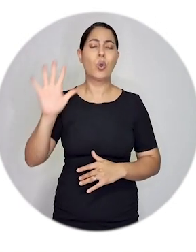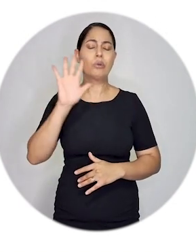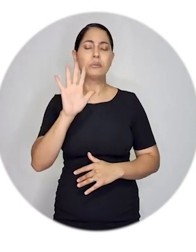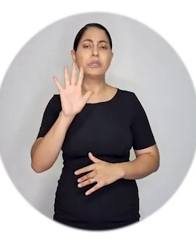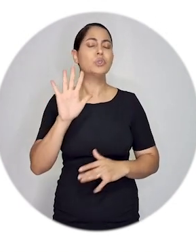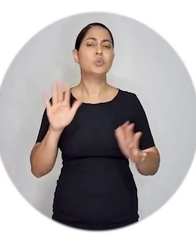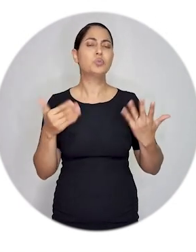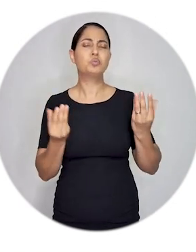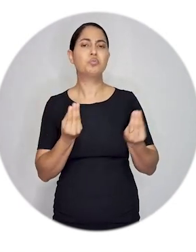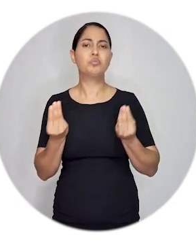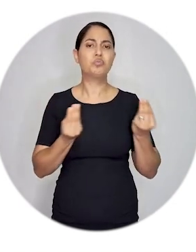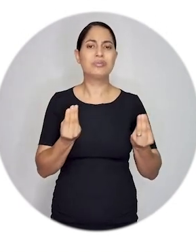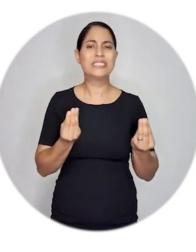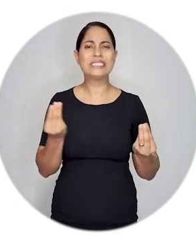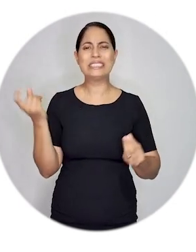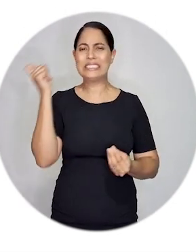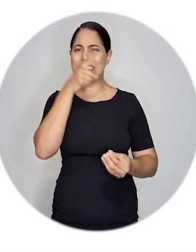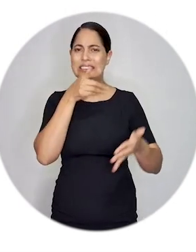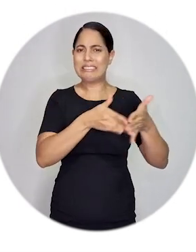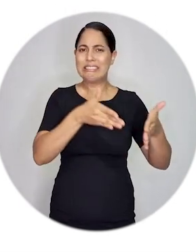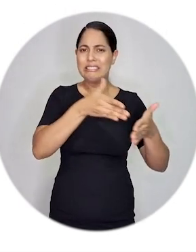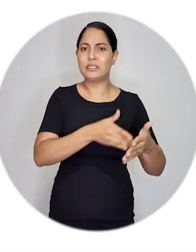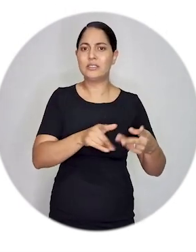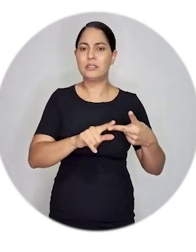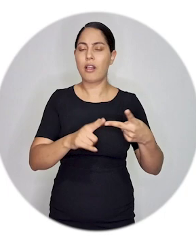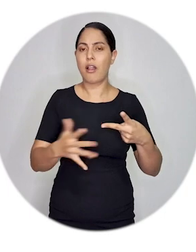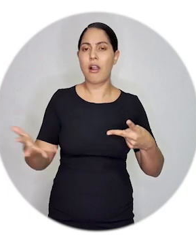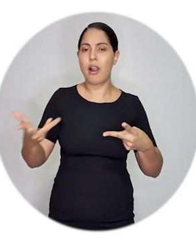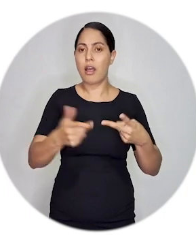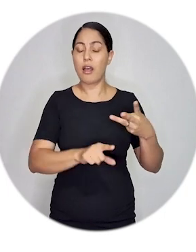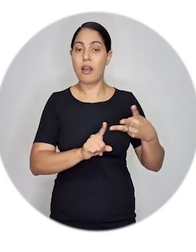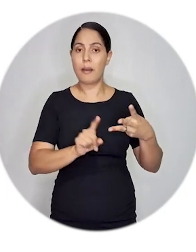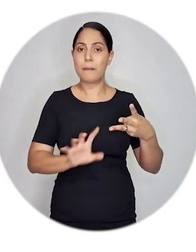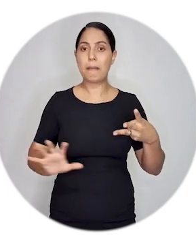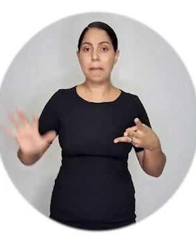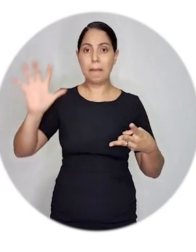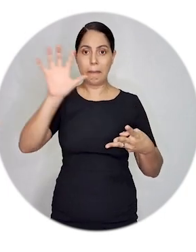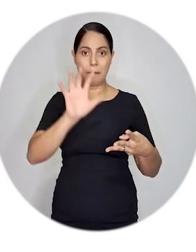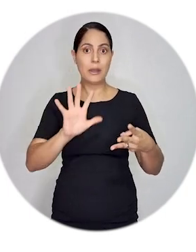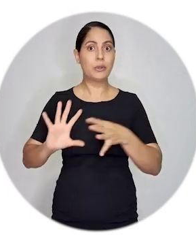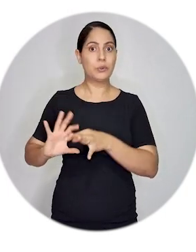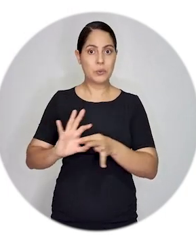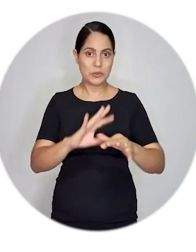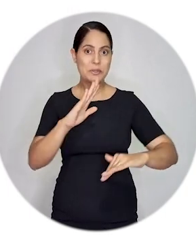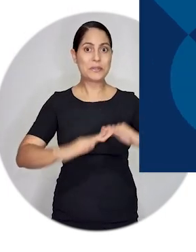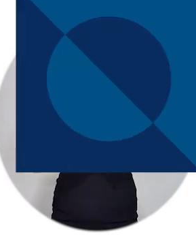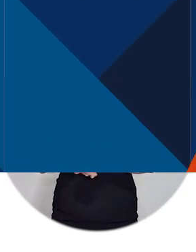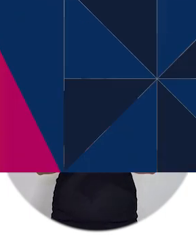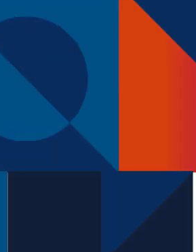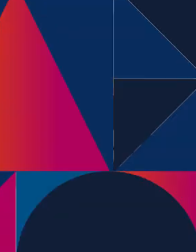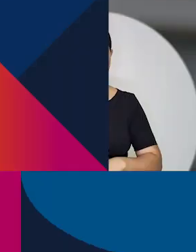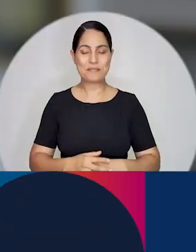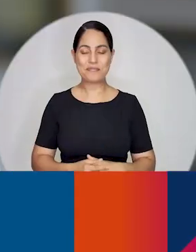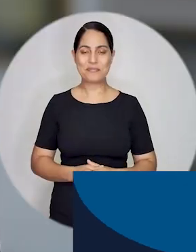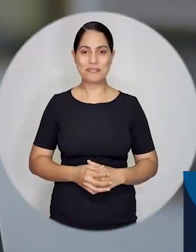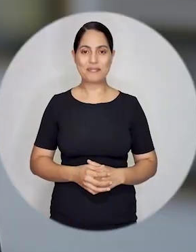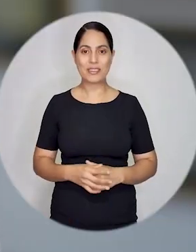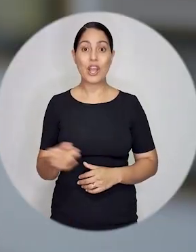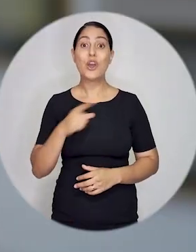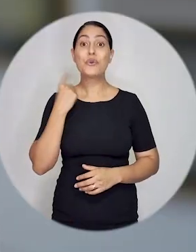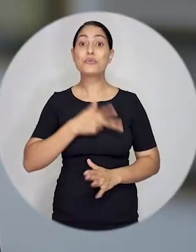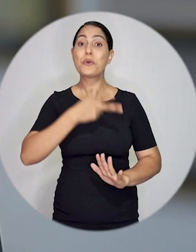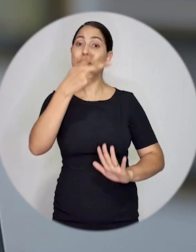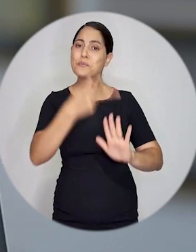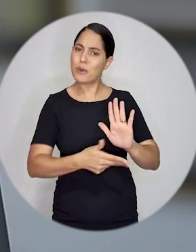advogadas de todo o país, identificando dificuldades, peculiaridades e características regionais do exercício profissional. Estamos